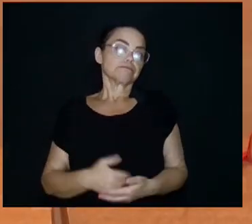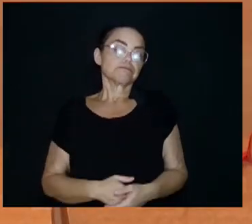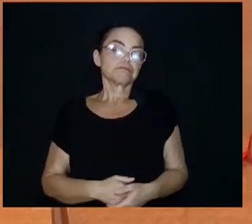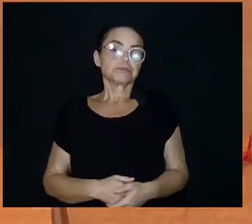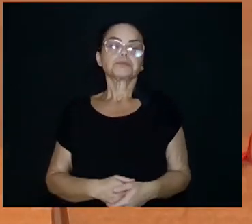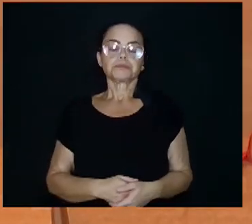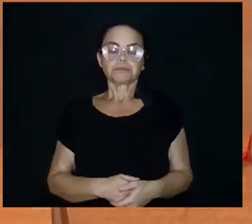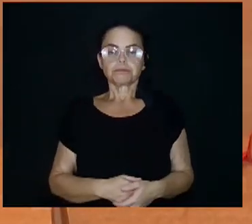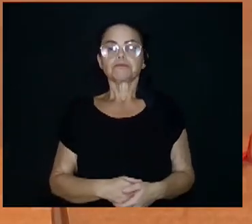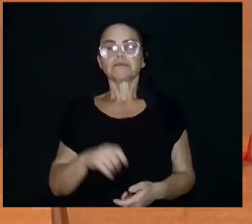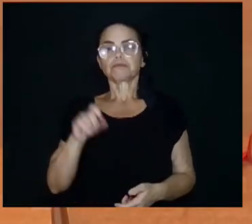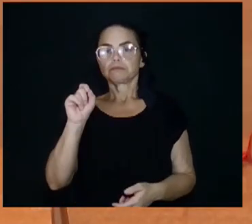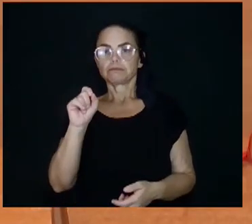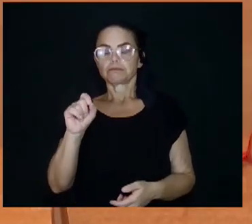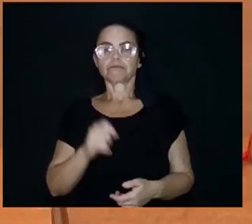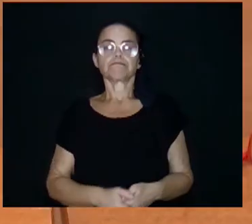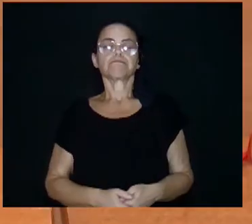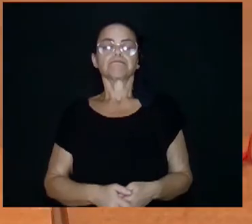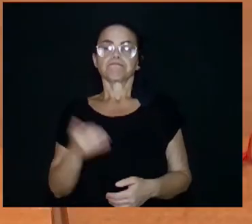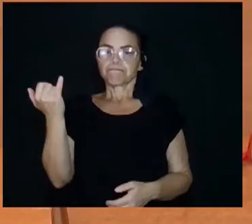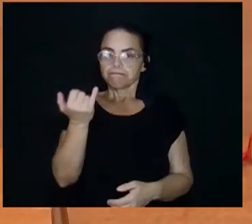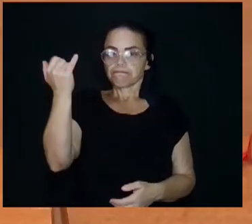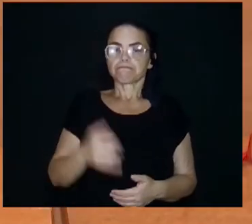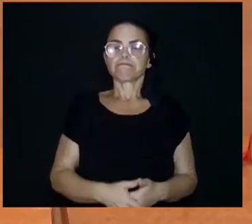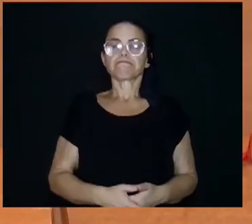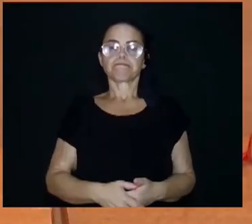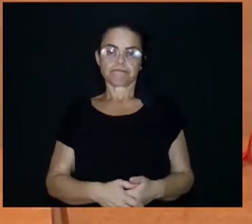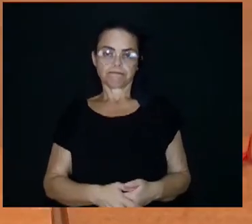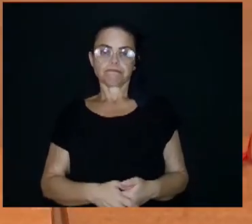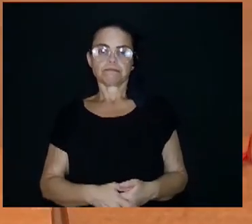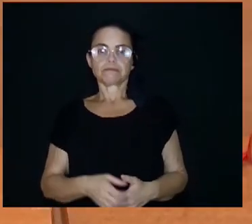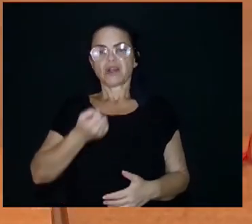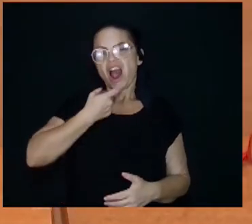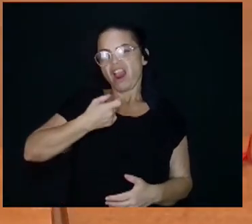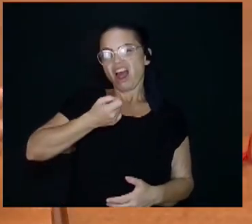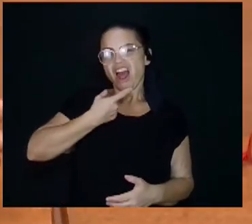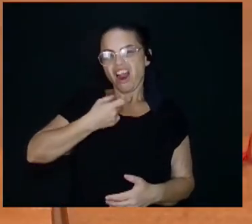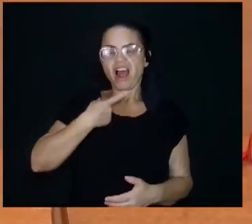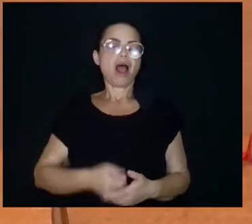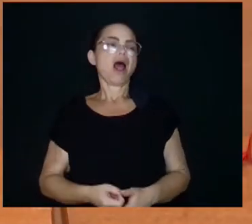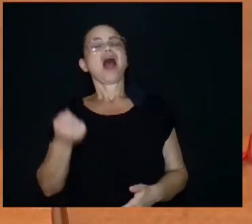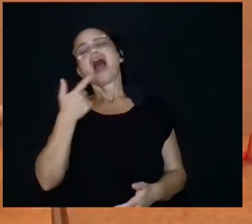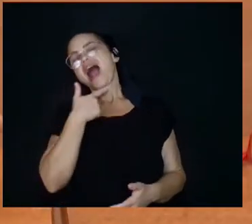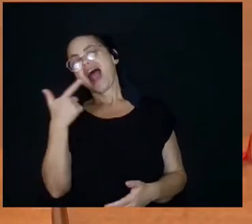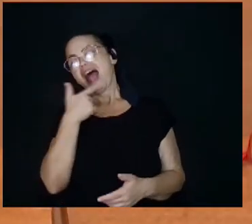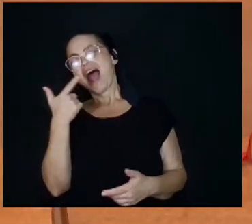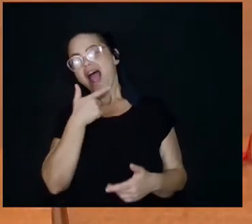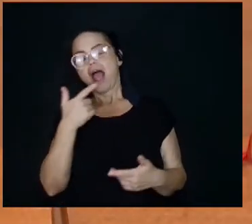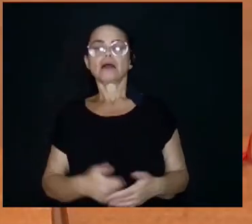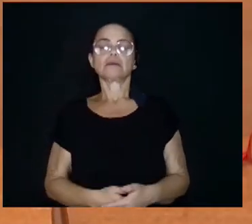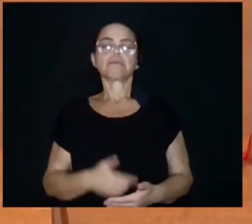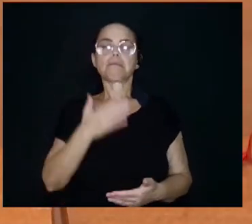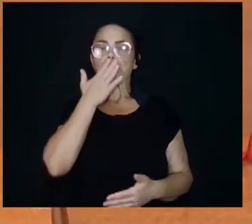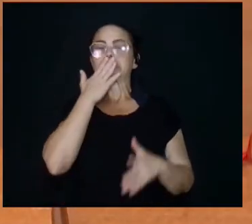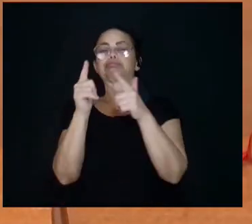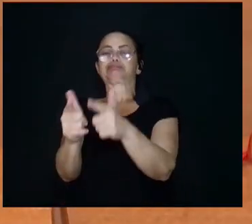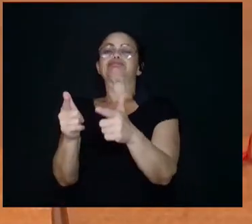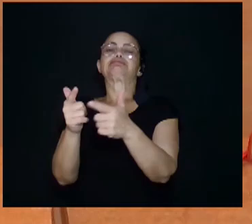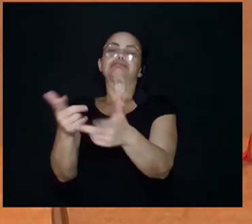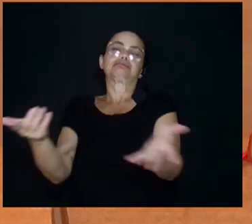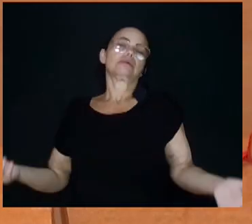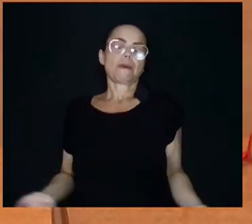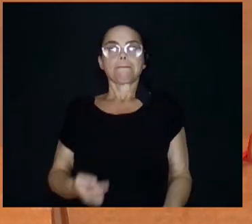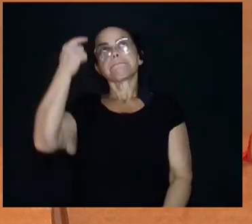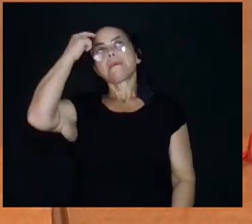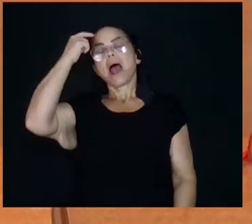é inconcebível uma piada de mau gosto pela forma como a pessoa pensa, pela forma